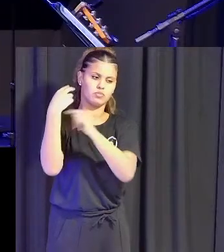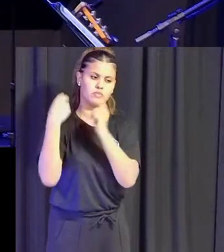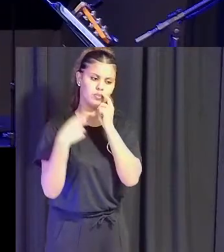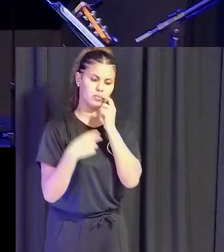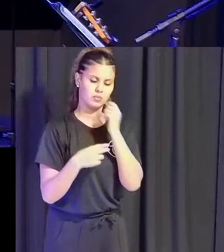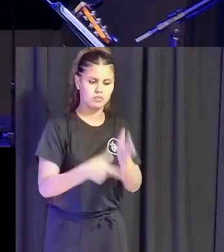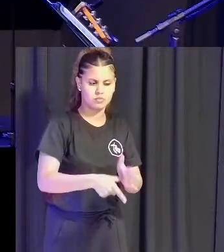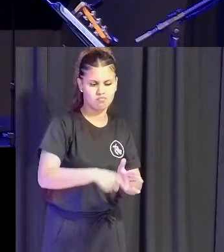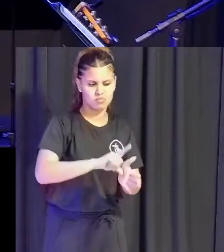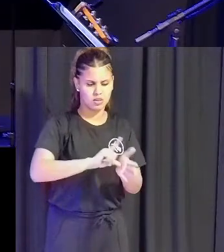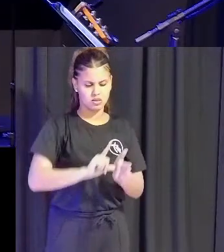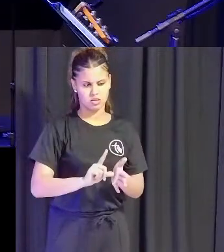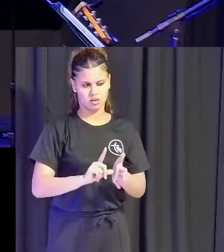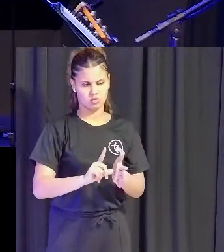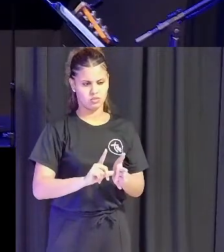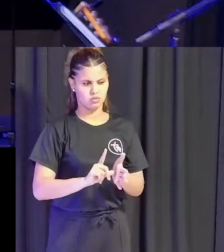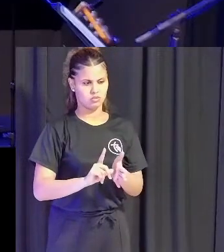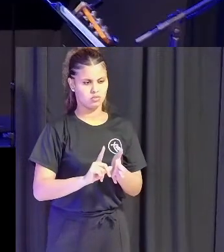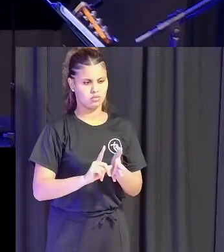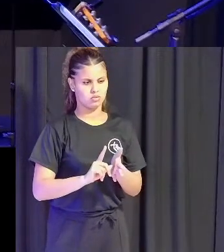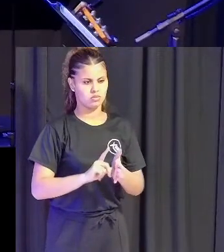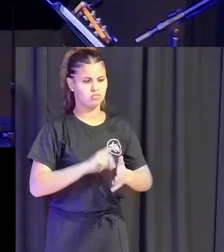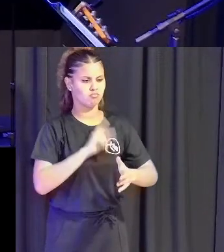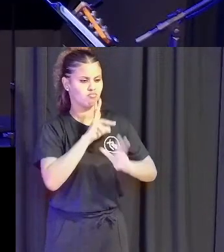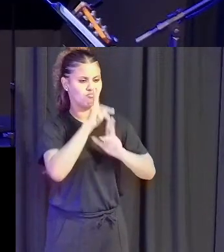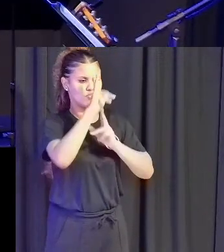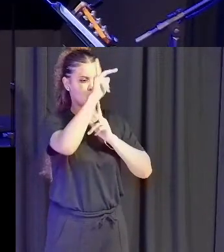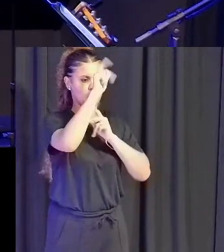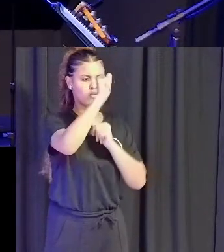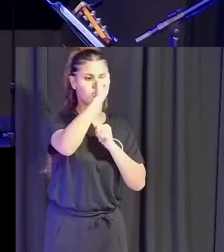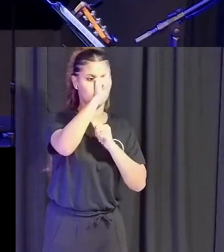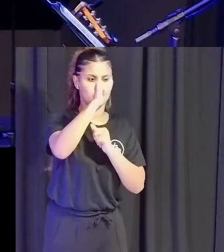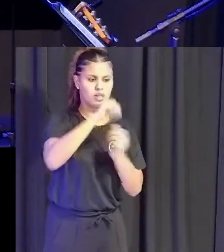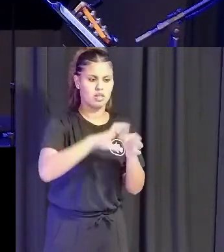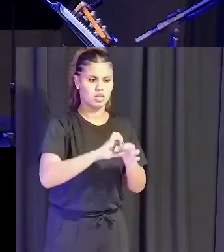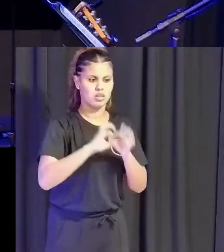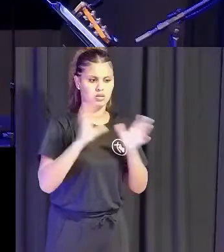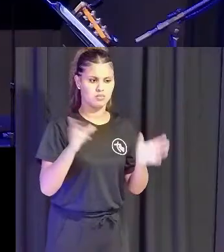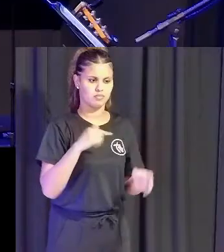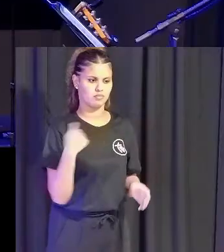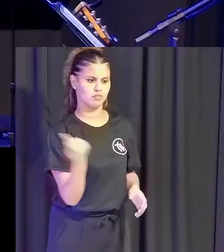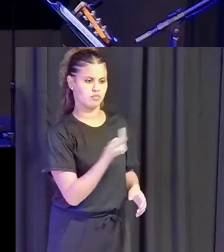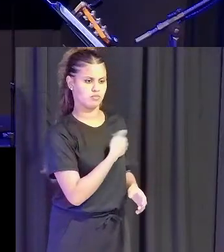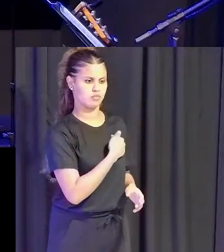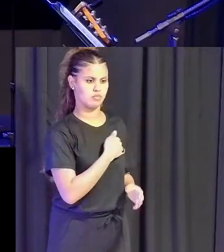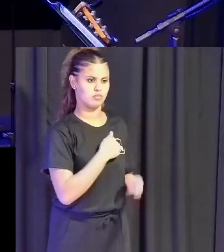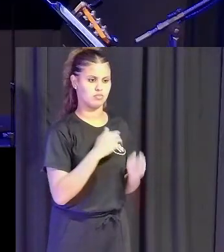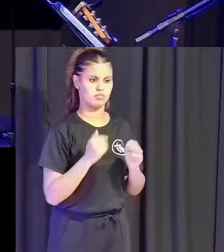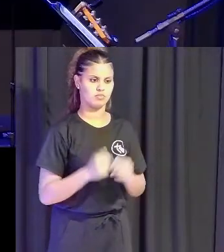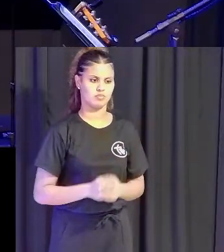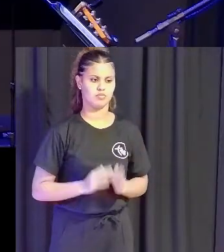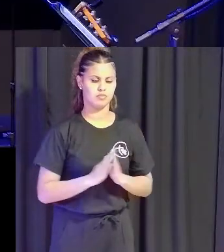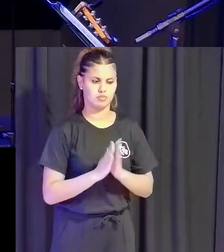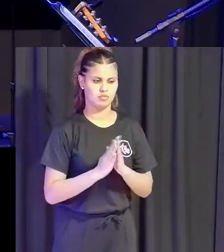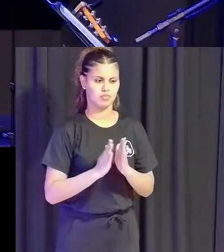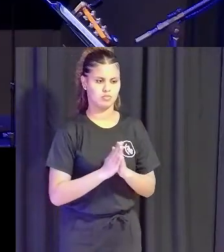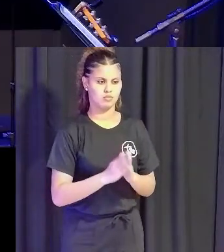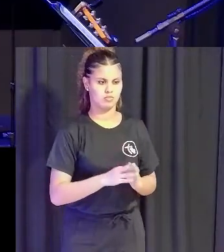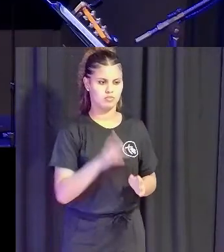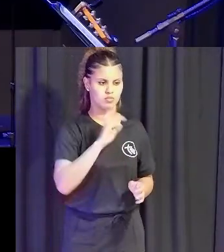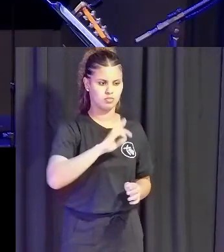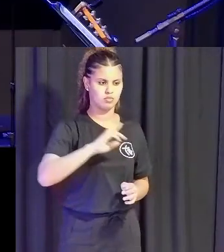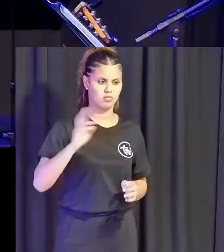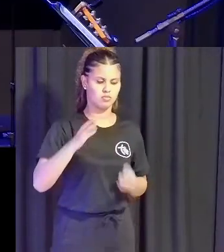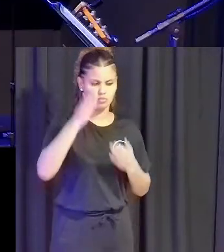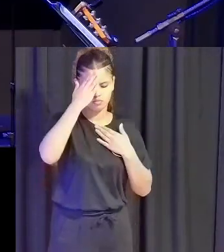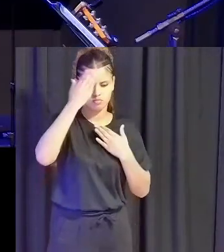dará também o escape, para que podeis suportar. Vamos orar. Senhor Jesus, muito obrigado, Senhor, por esse momento.